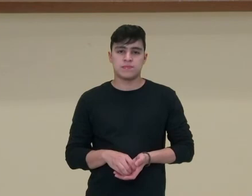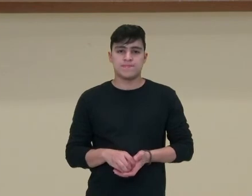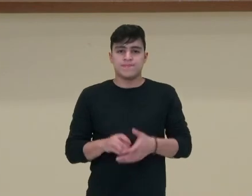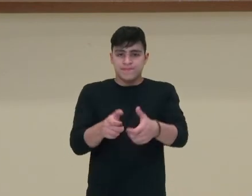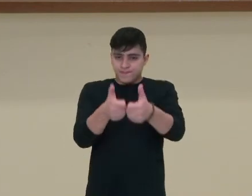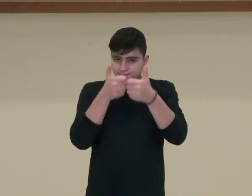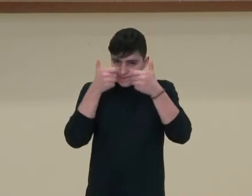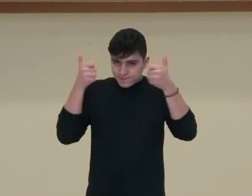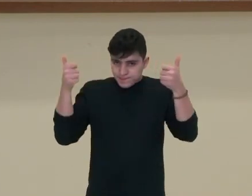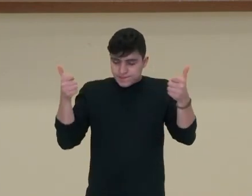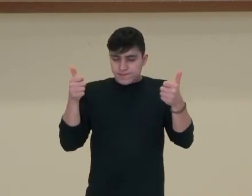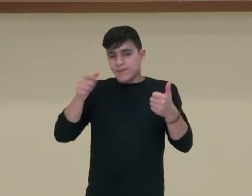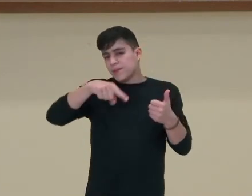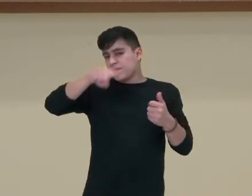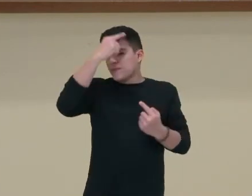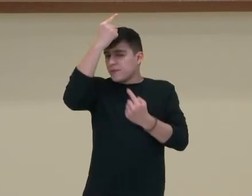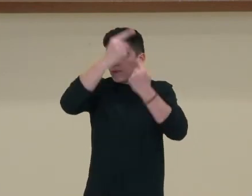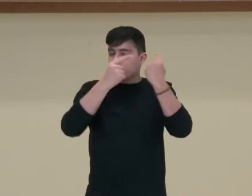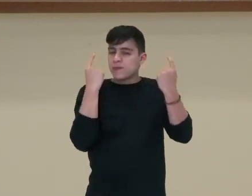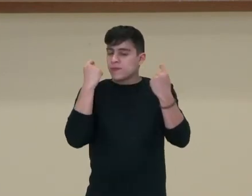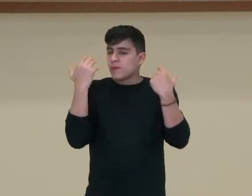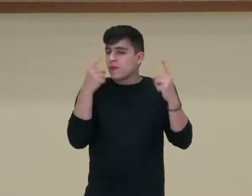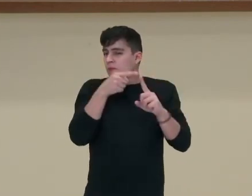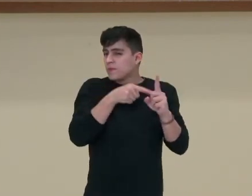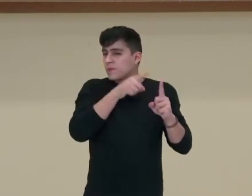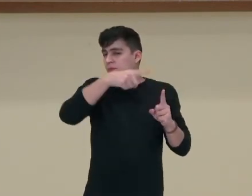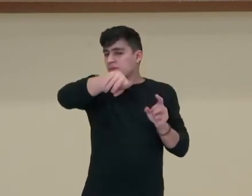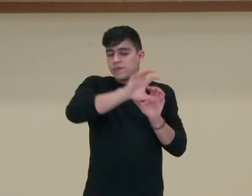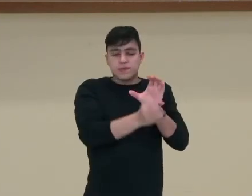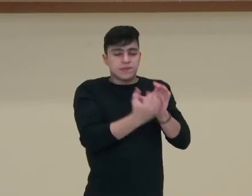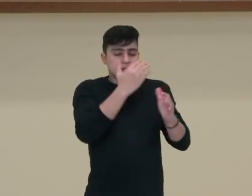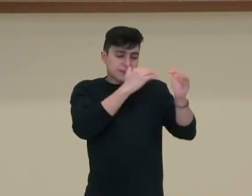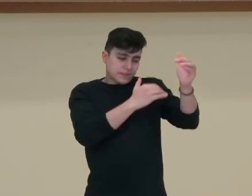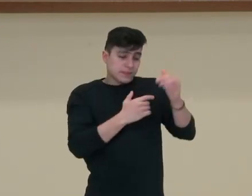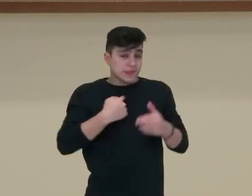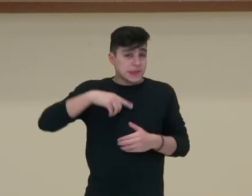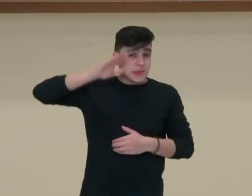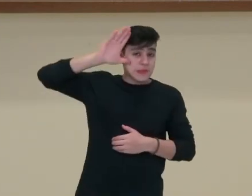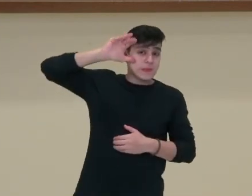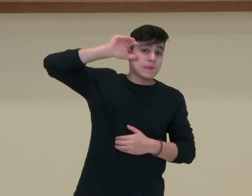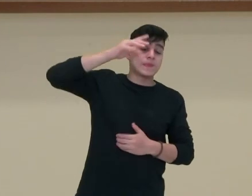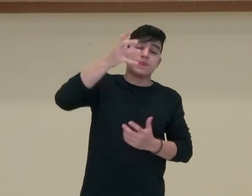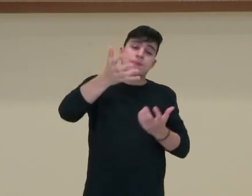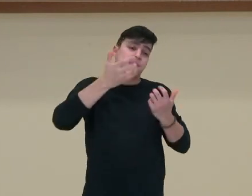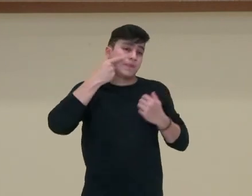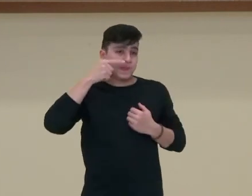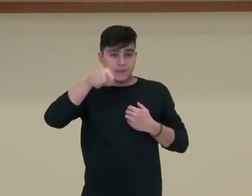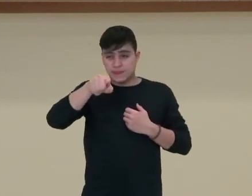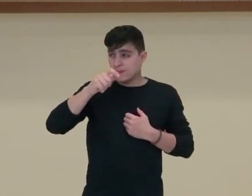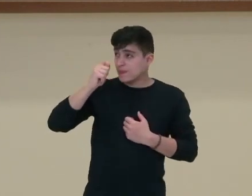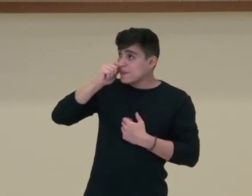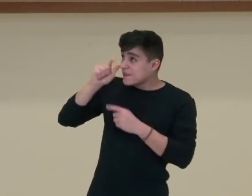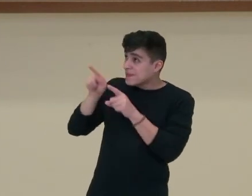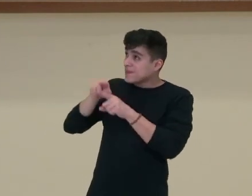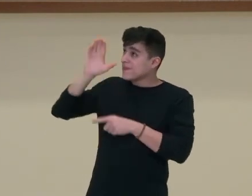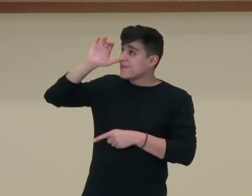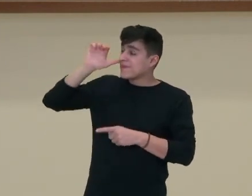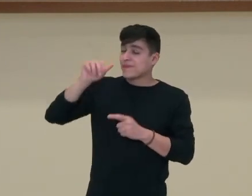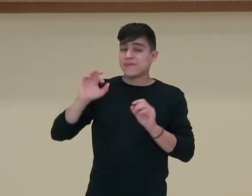E aí, que sons vocês criaram? Que partitura vocês criaram? Fiquei curiosa aqui, hein? Ficou também, Lucas?